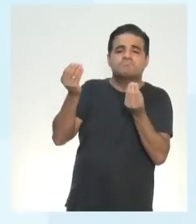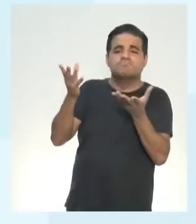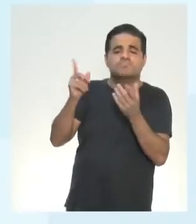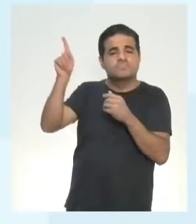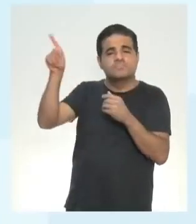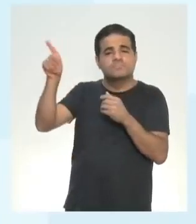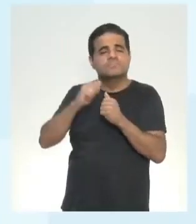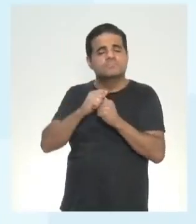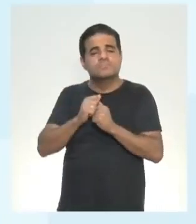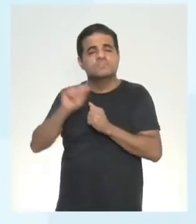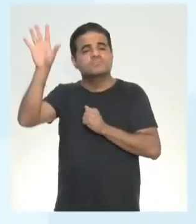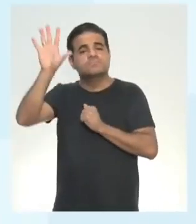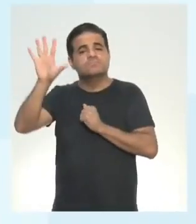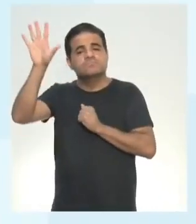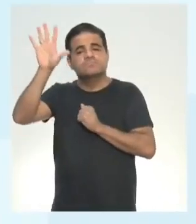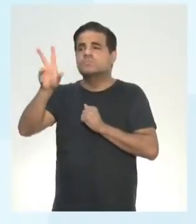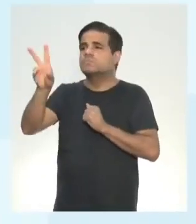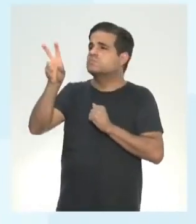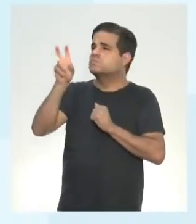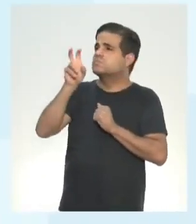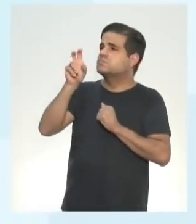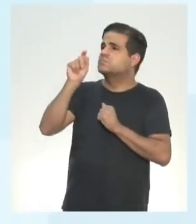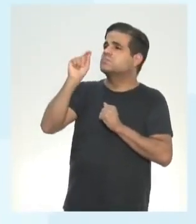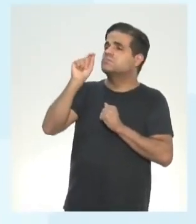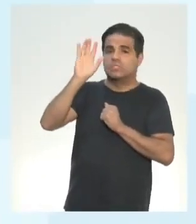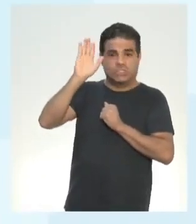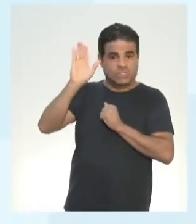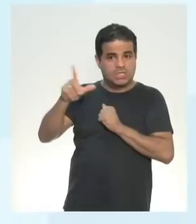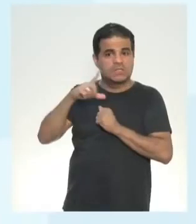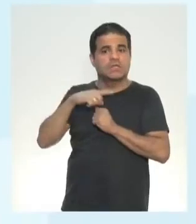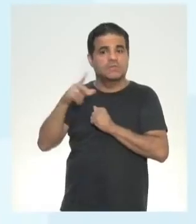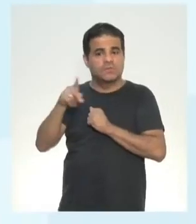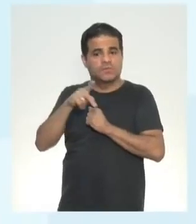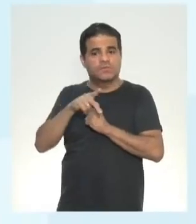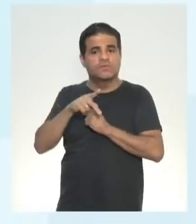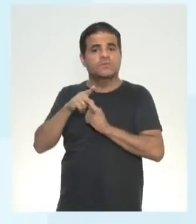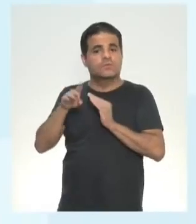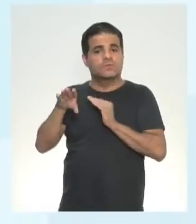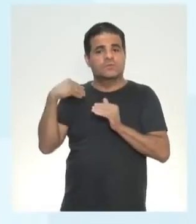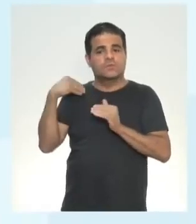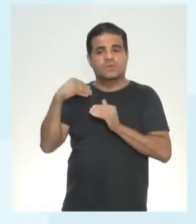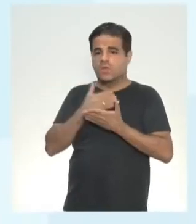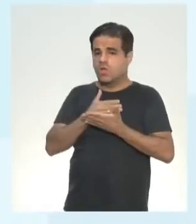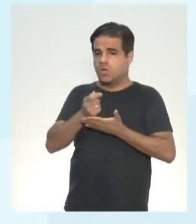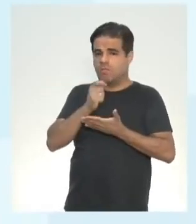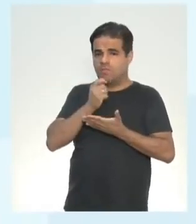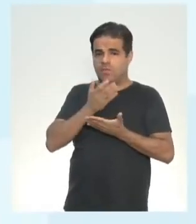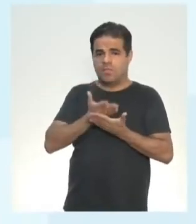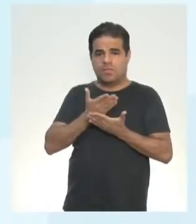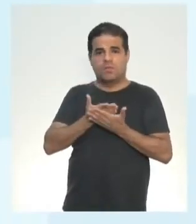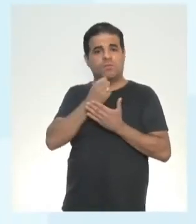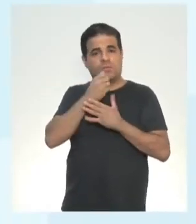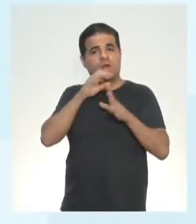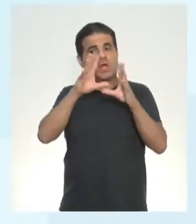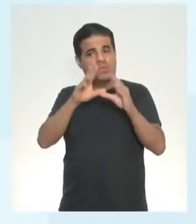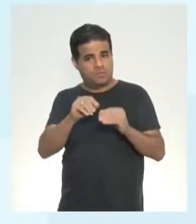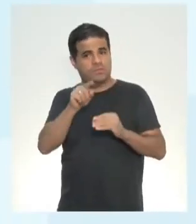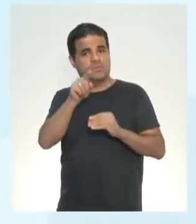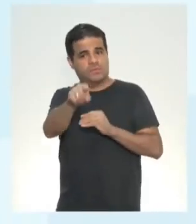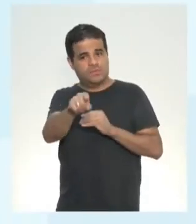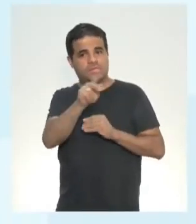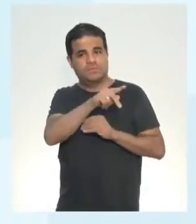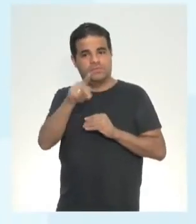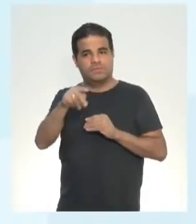essa imagem. Já tem professor me corrigindo de novo, nem começa a aula. Boa noite para você também, professora